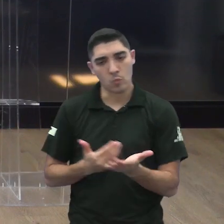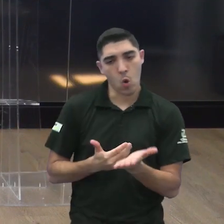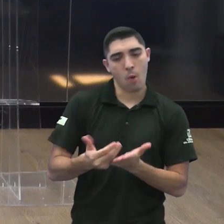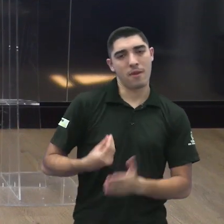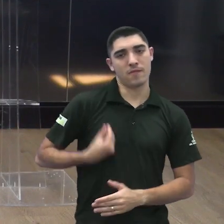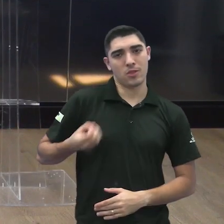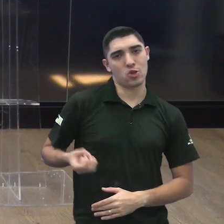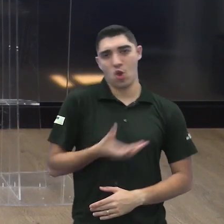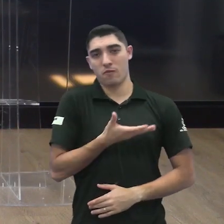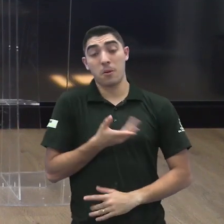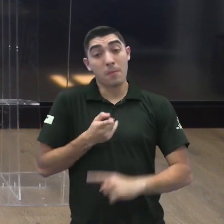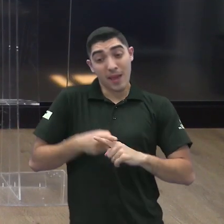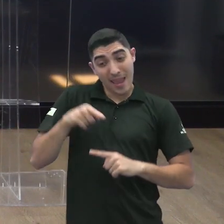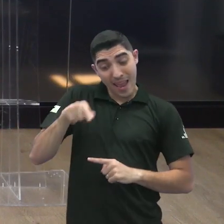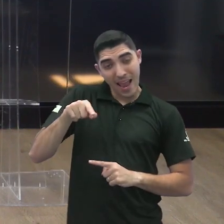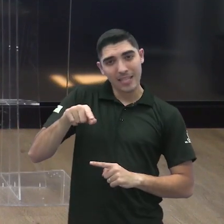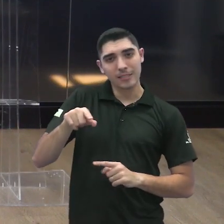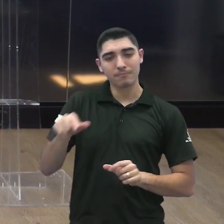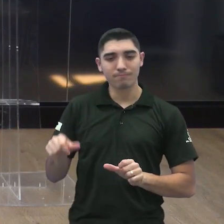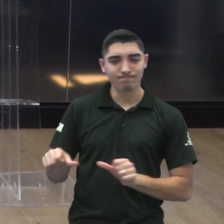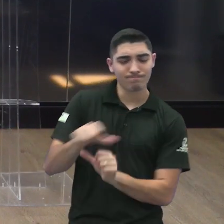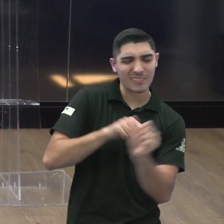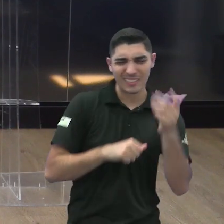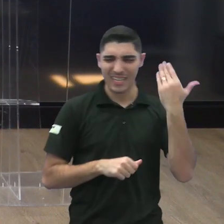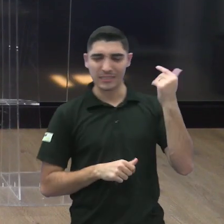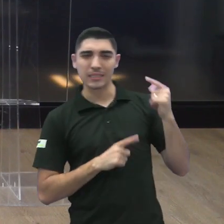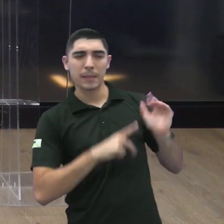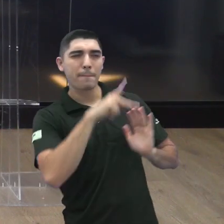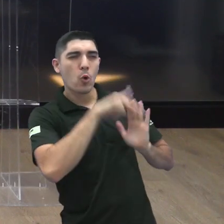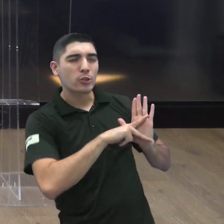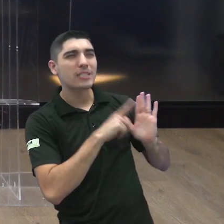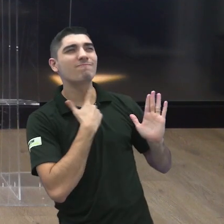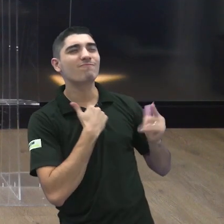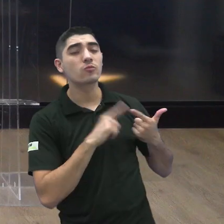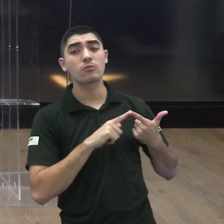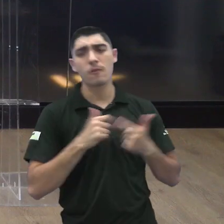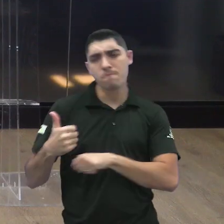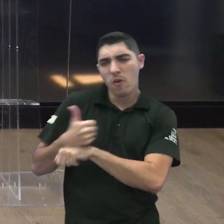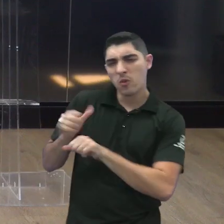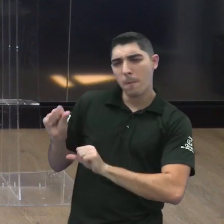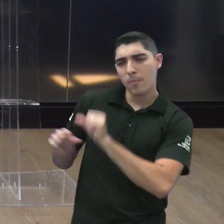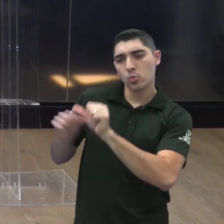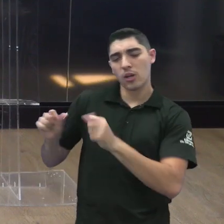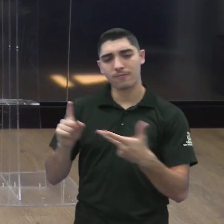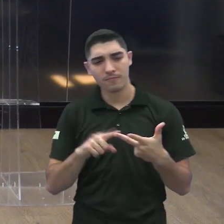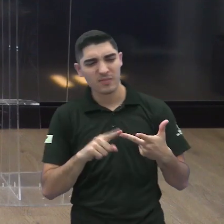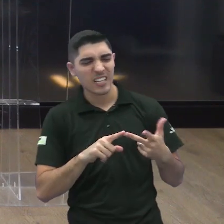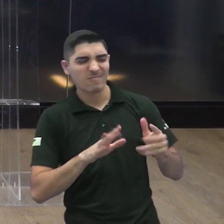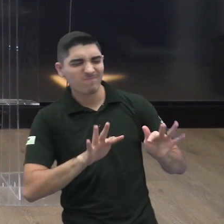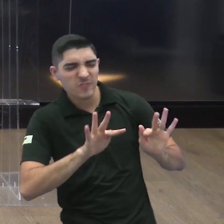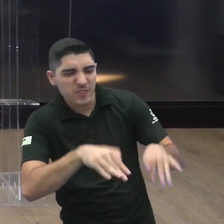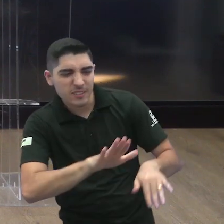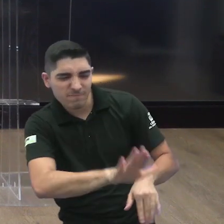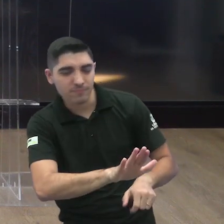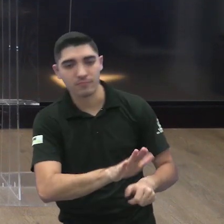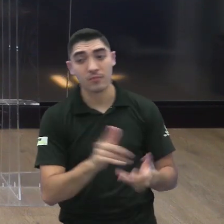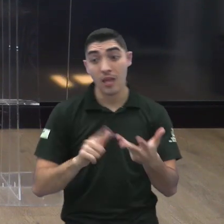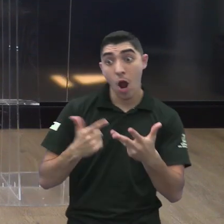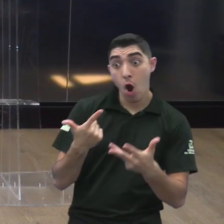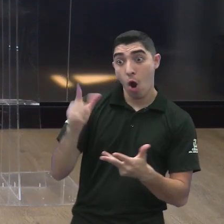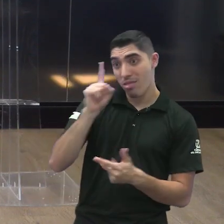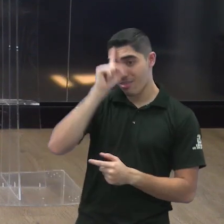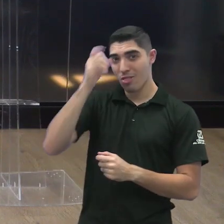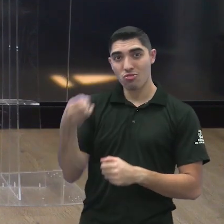muita gente aproveita o simbolismo do novo ciclo para retomar projetos deixados para trás, mudar de carreira,